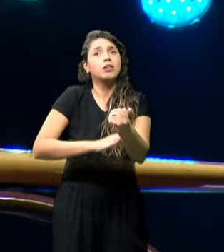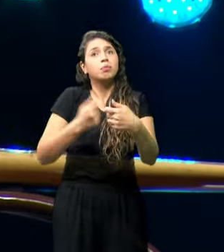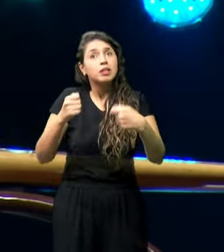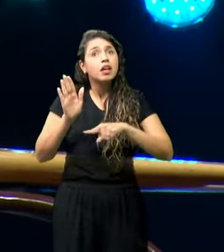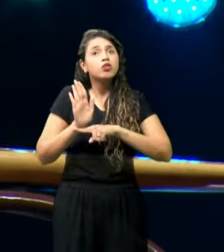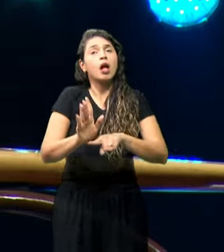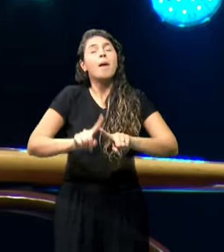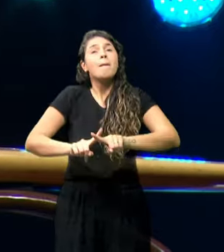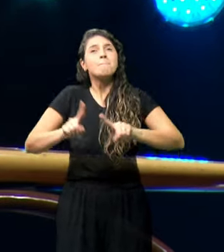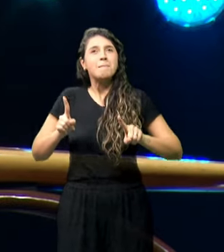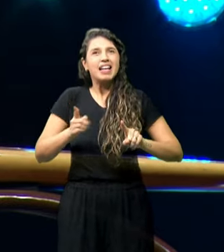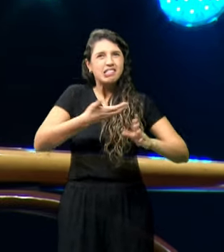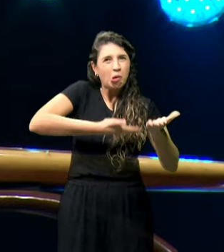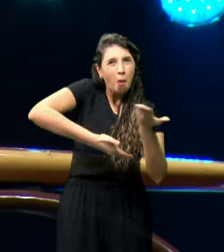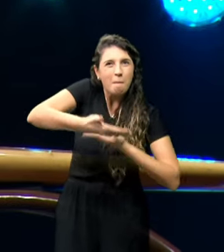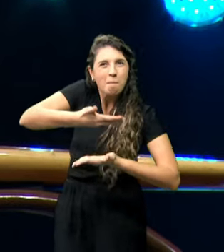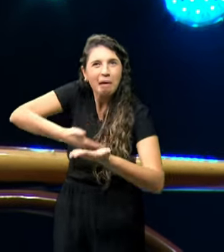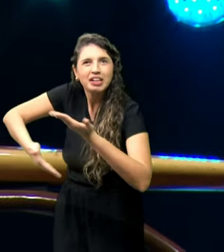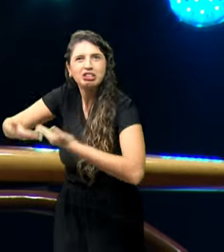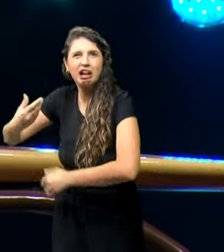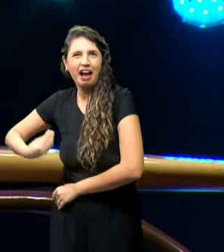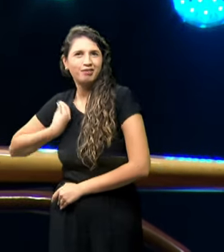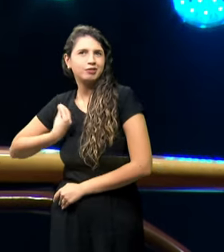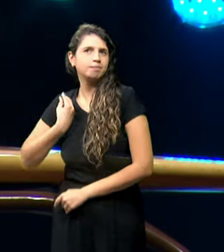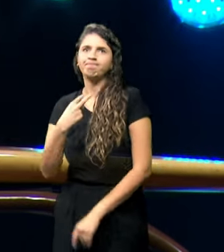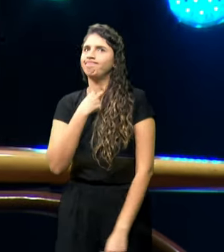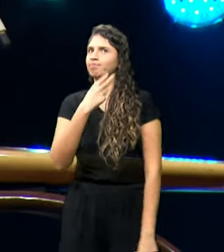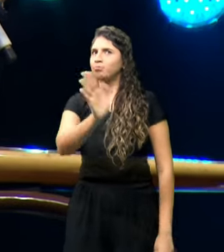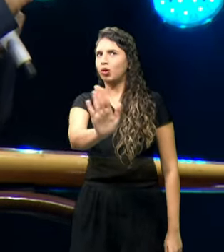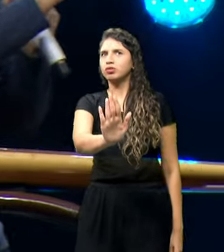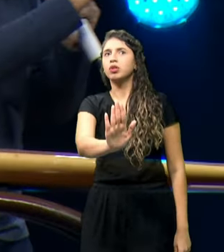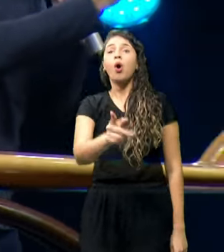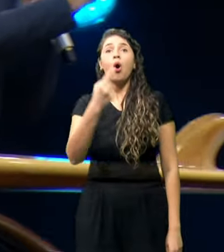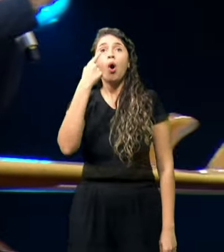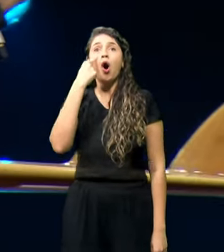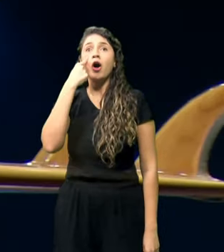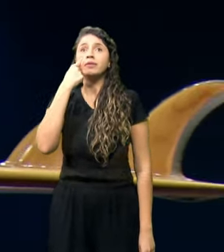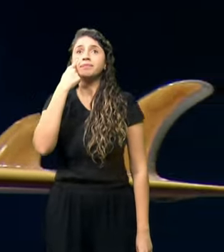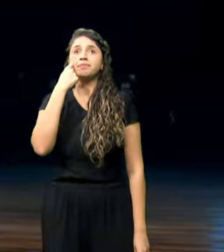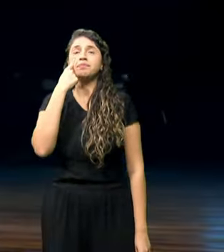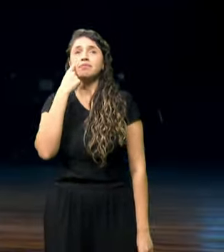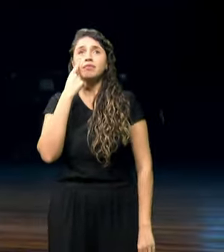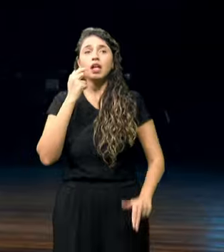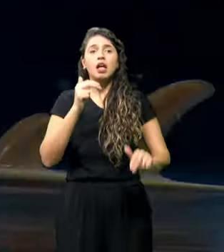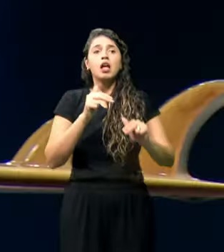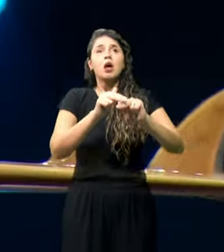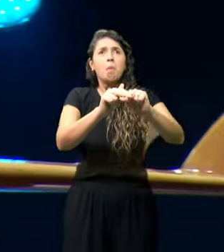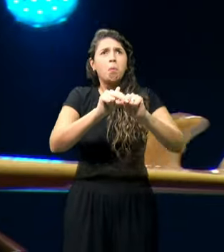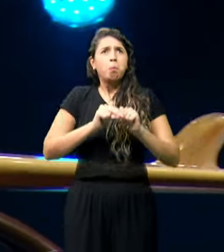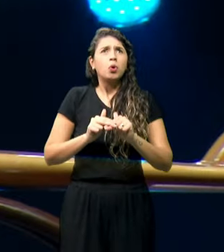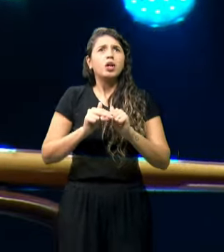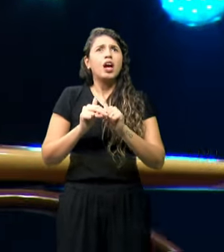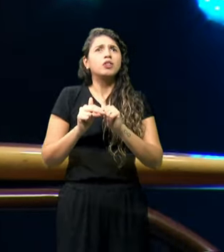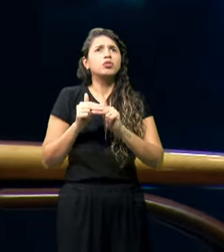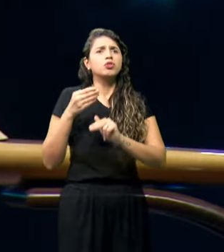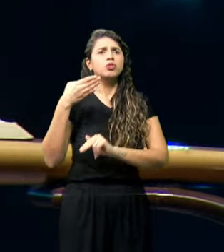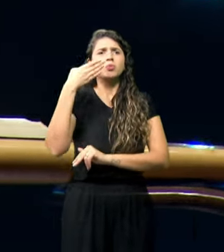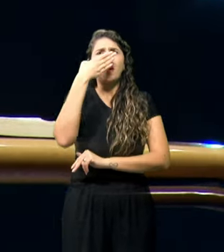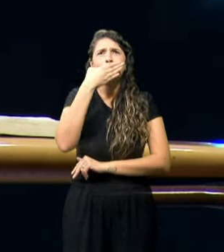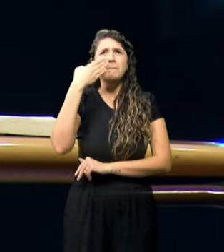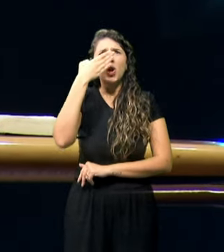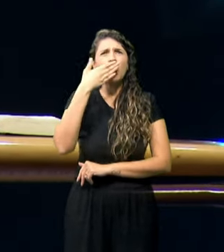Provérbios 6, 26 diz assim, presta atenção, por causa de uma prostituta se pede um bocado de